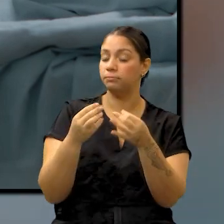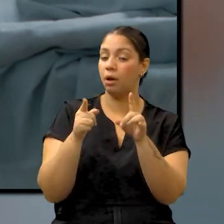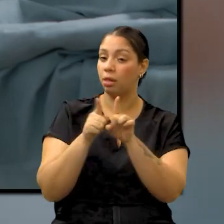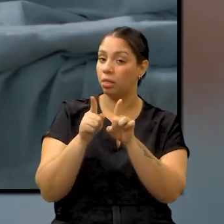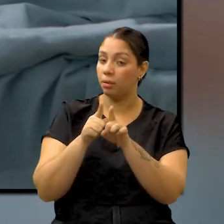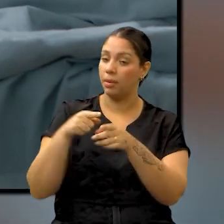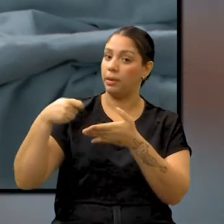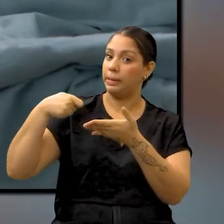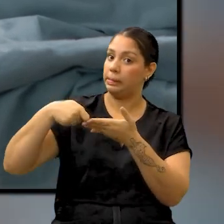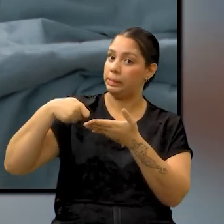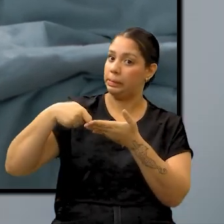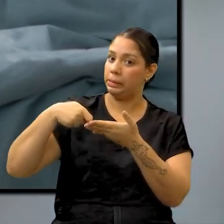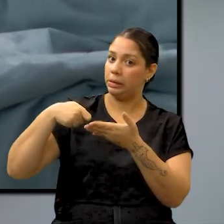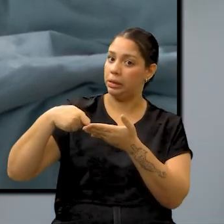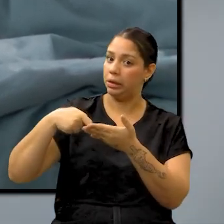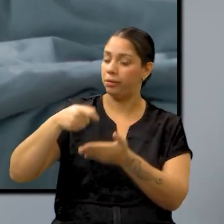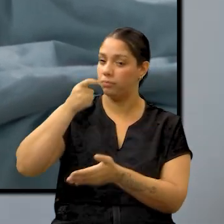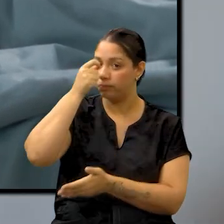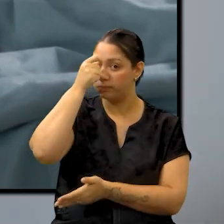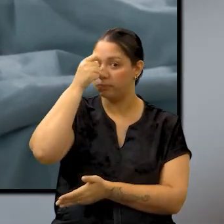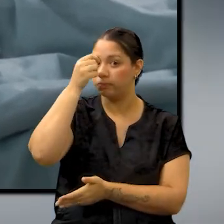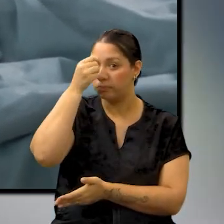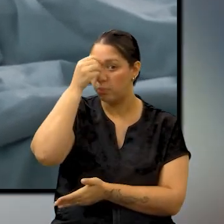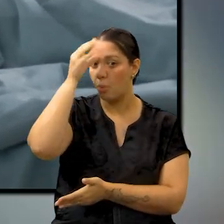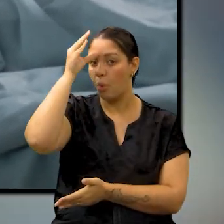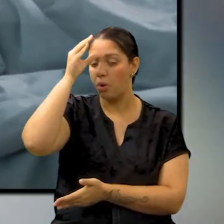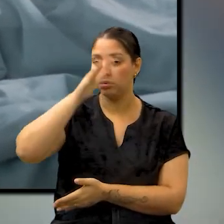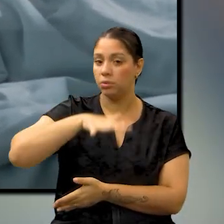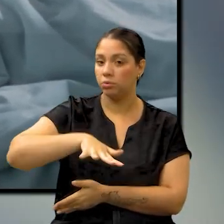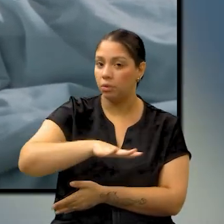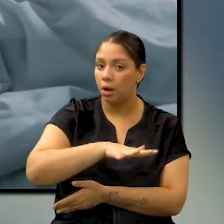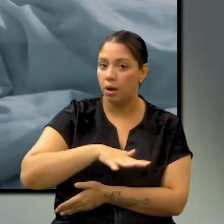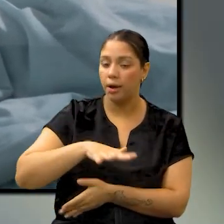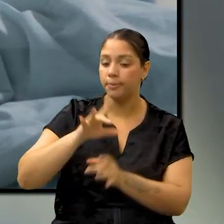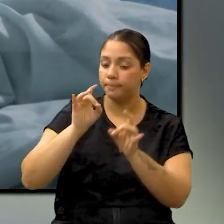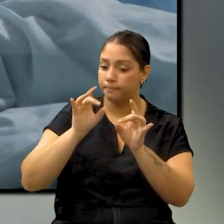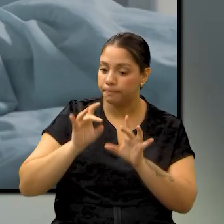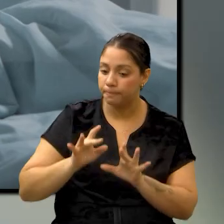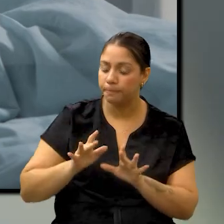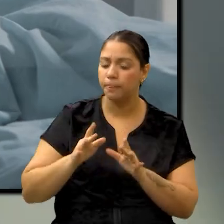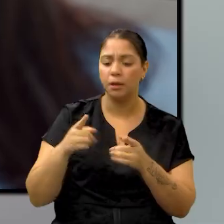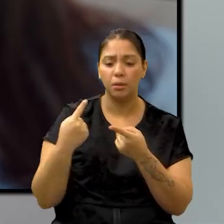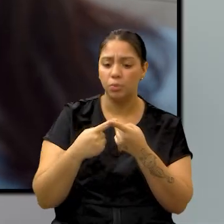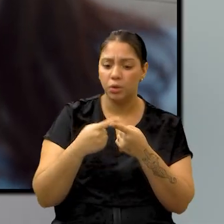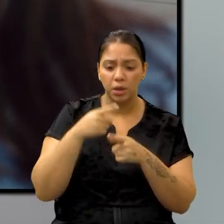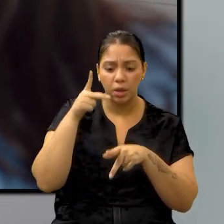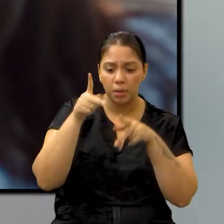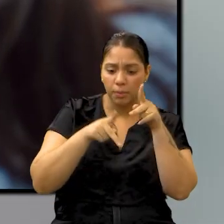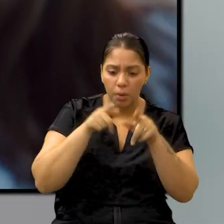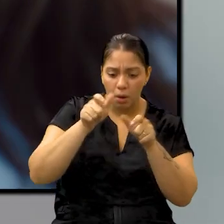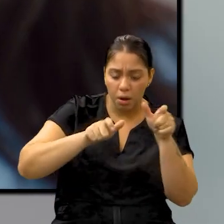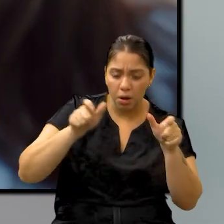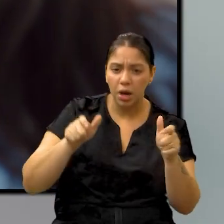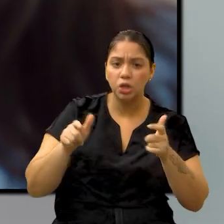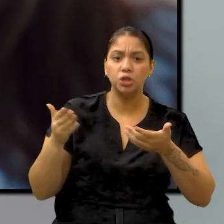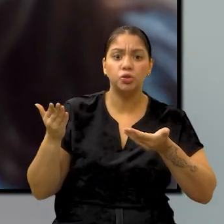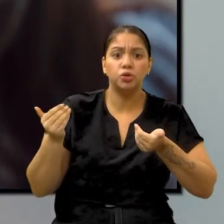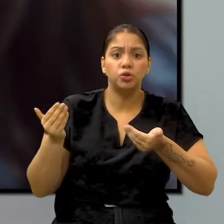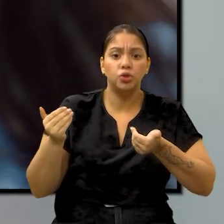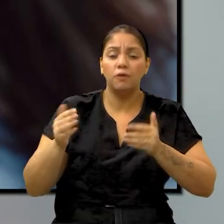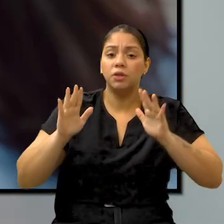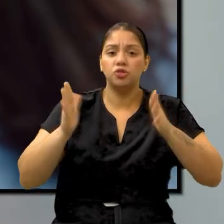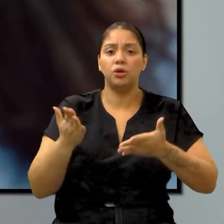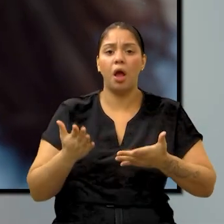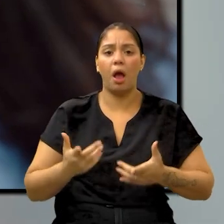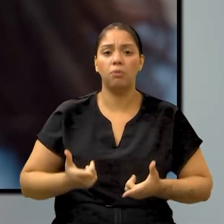e até exigindo um maior conhecimento, um maior estudo, para tentar entender por que uma população tão jovem